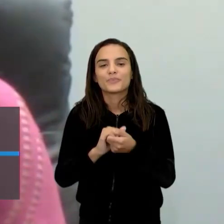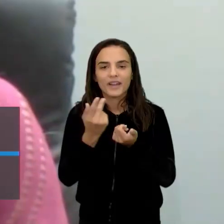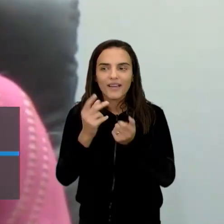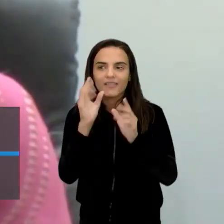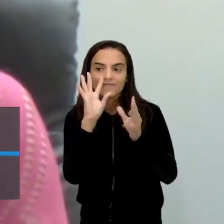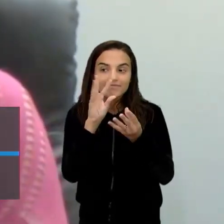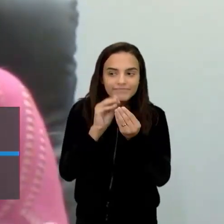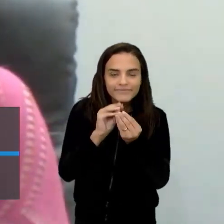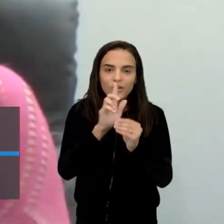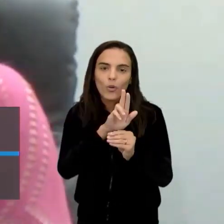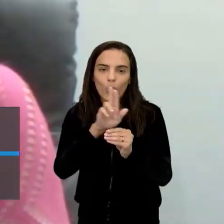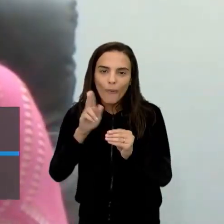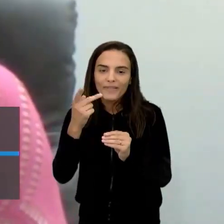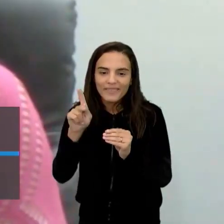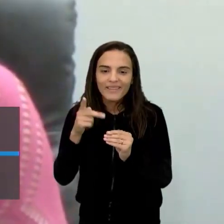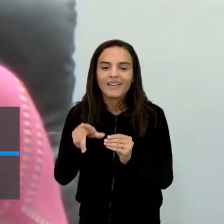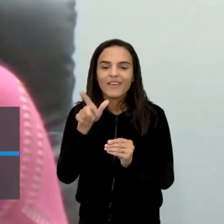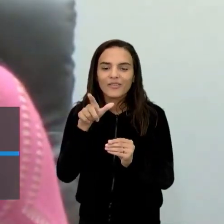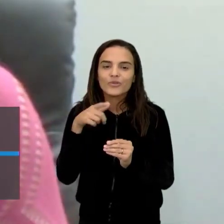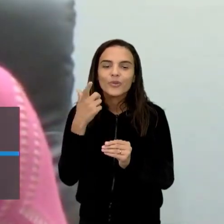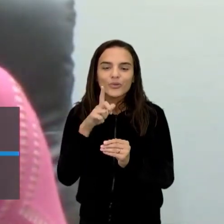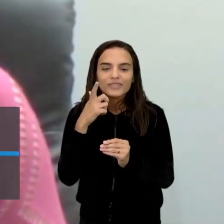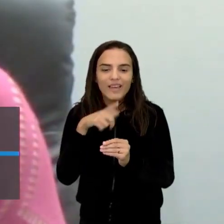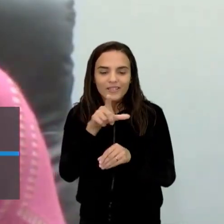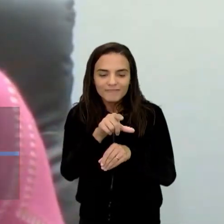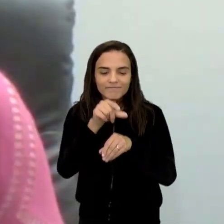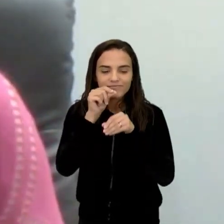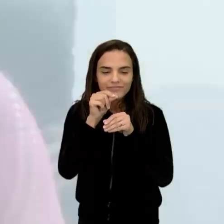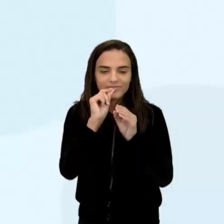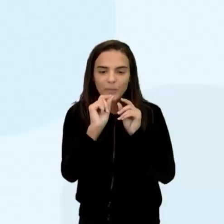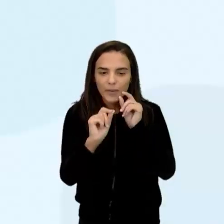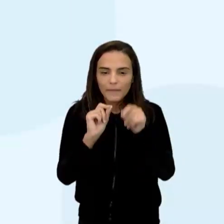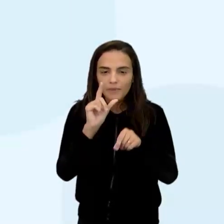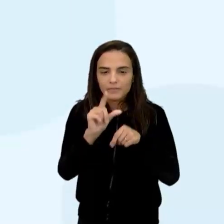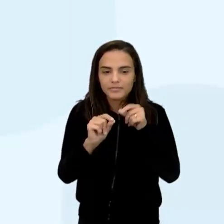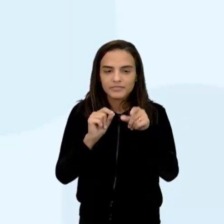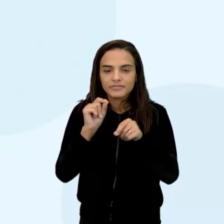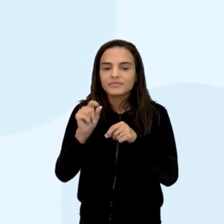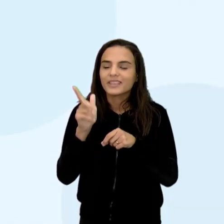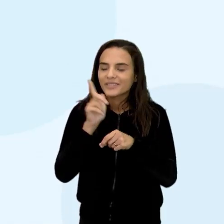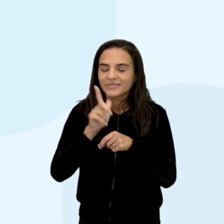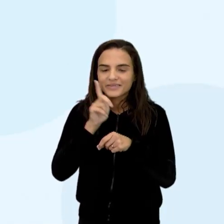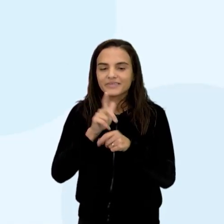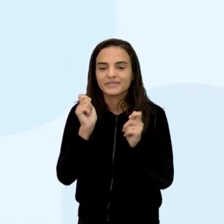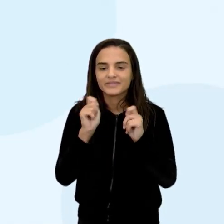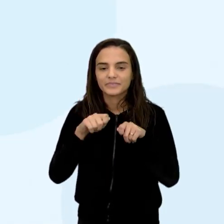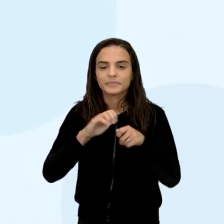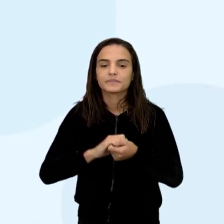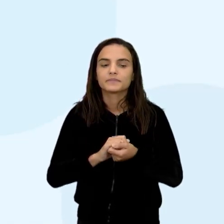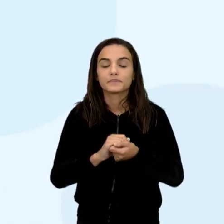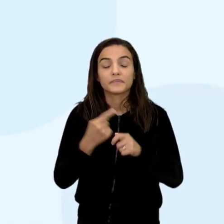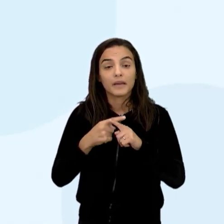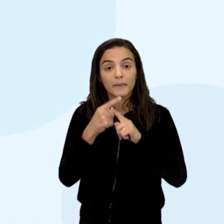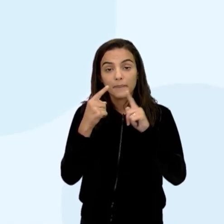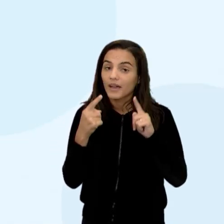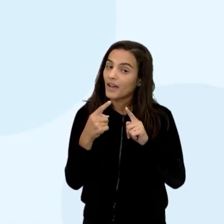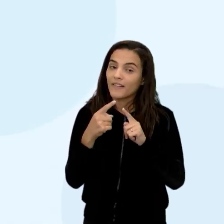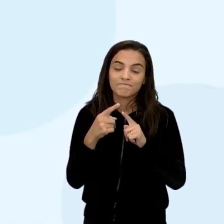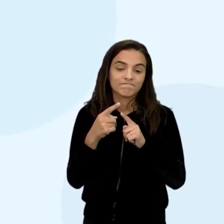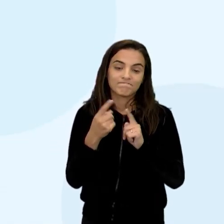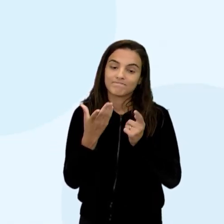o nome dele. Aí ele consegue pegar com o dedinho, tá vendo? Ele consegue pegar com o dedinho e levar até lá, mas sem